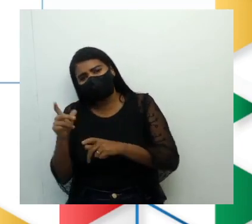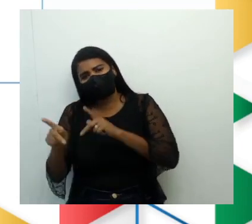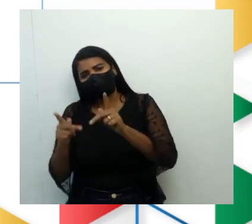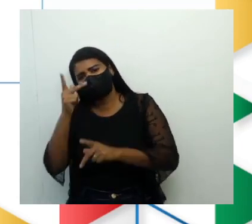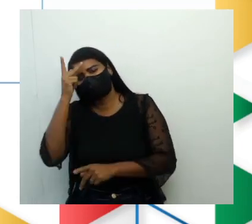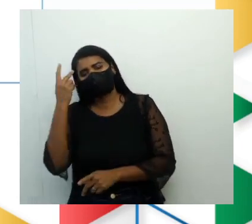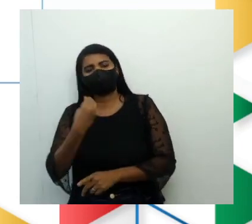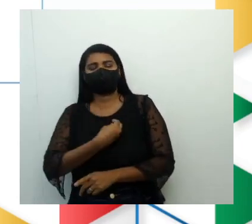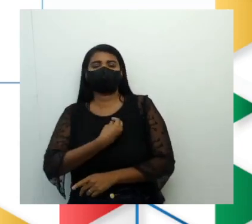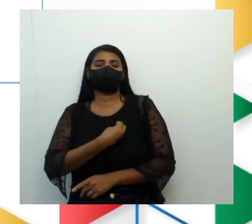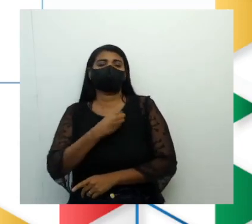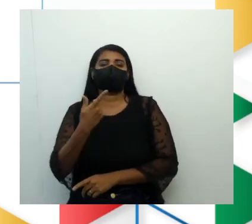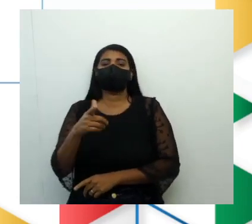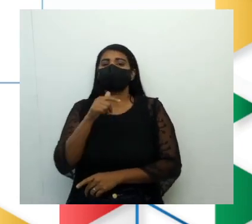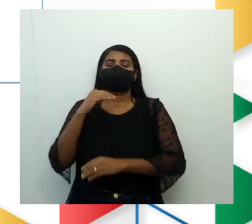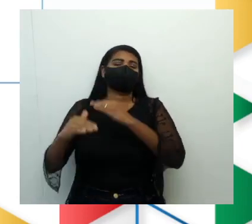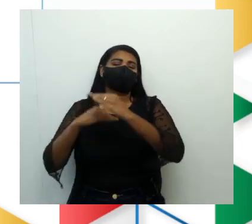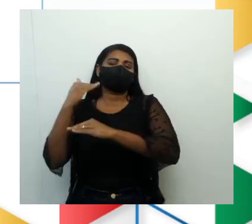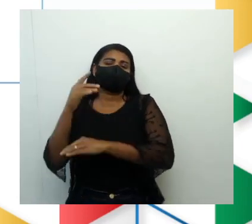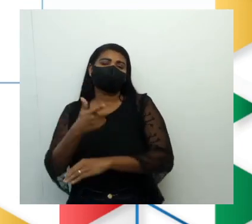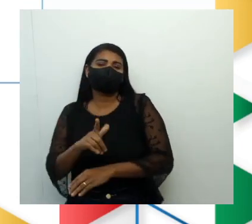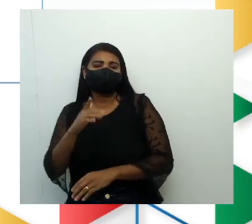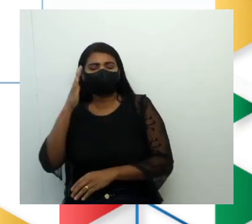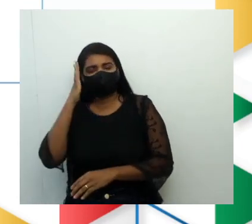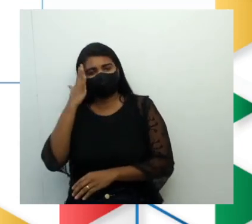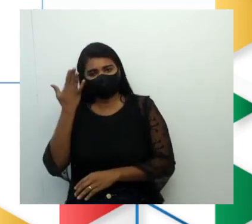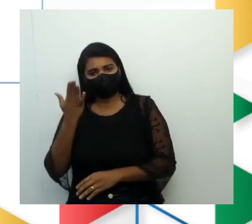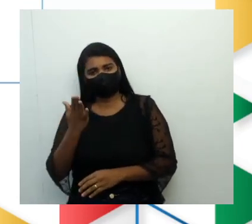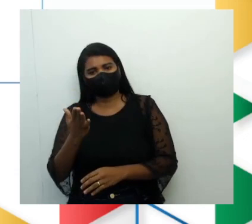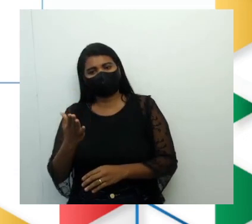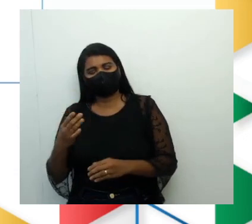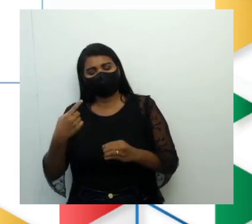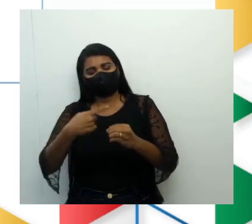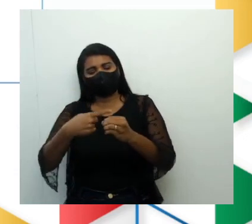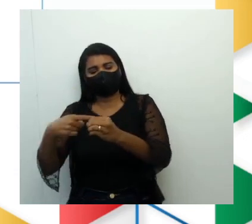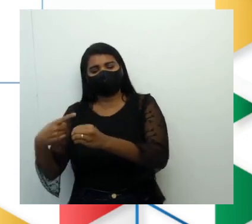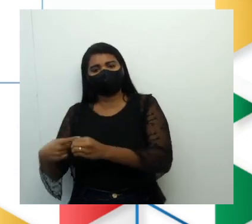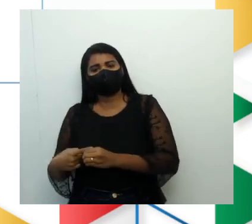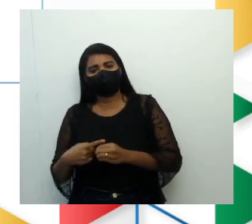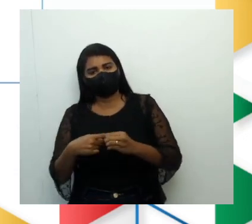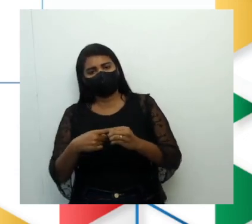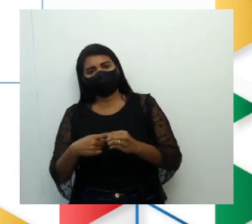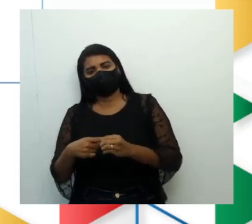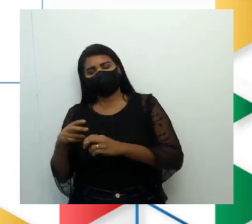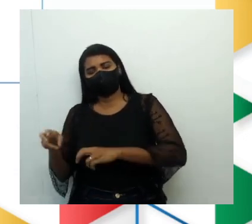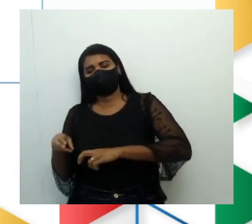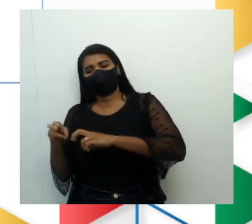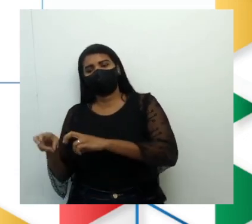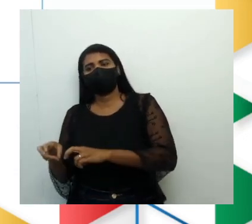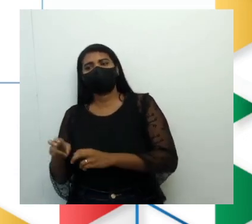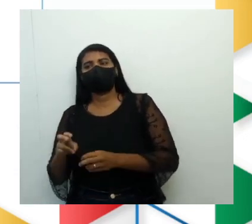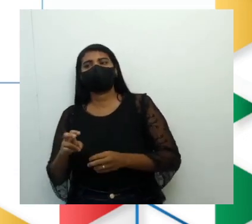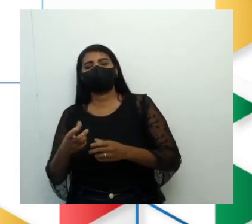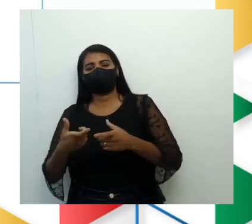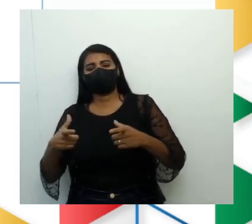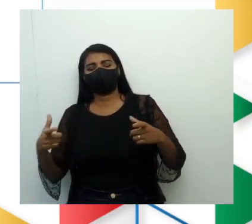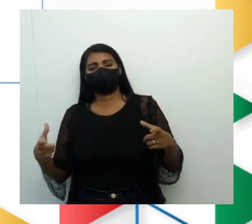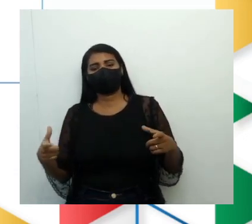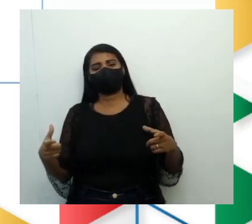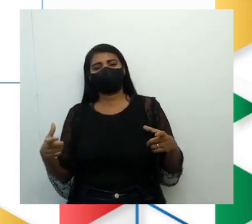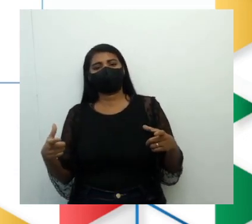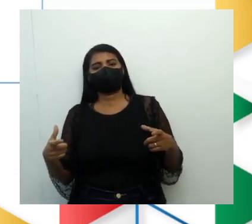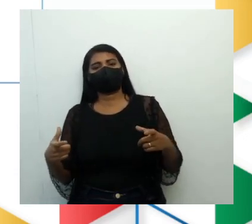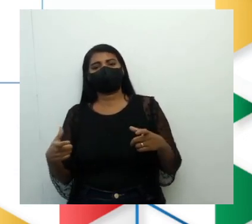centros urbanos porque ainda não era muito desenvolvido. Era mais os interiores, urbanos, os rurais, tá? Devido ao crescimento